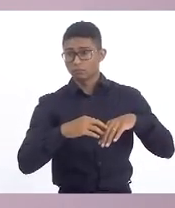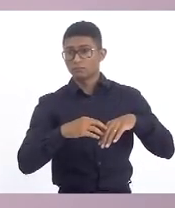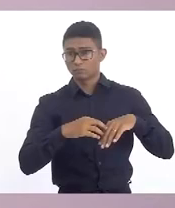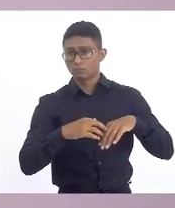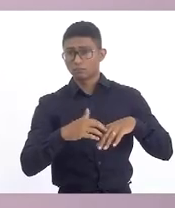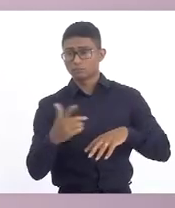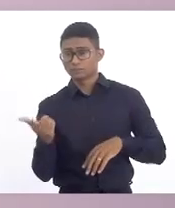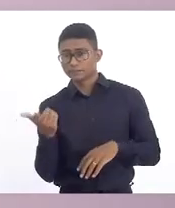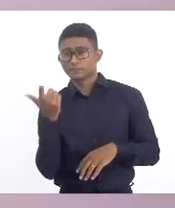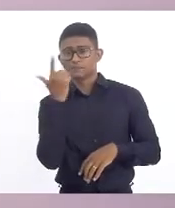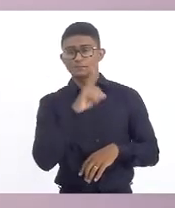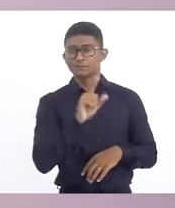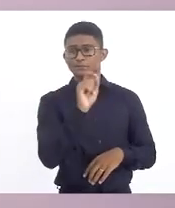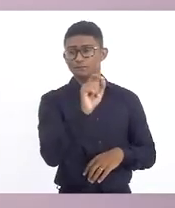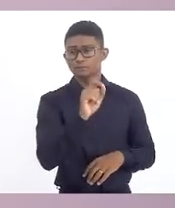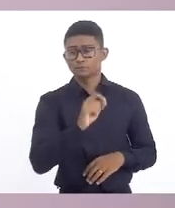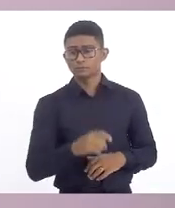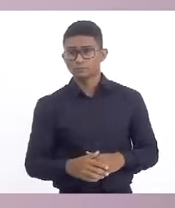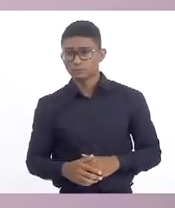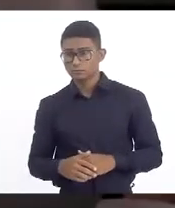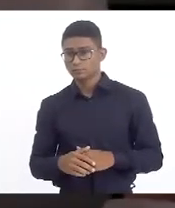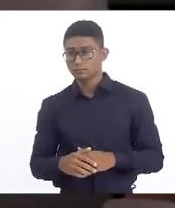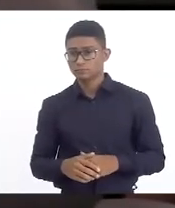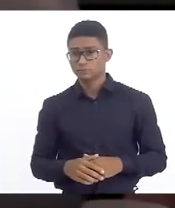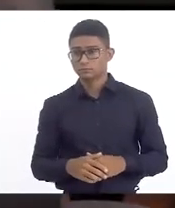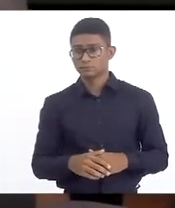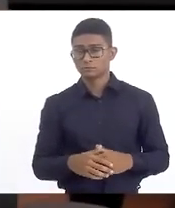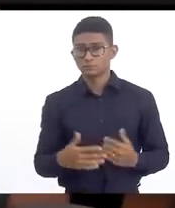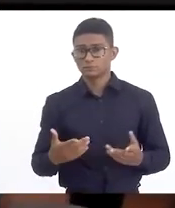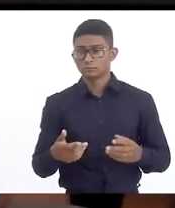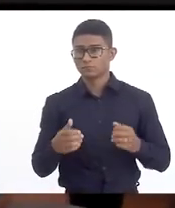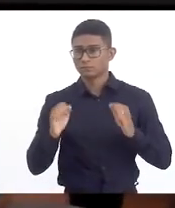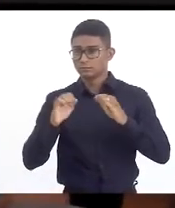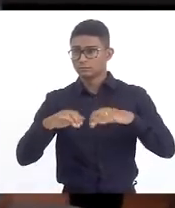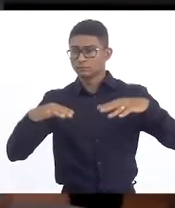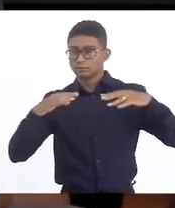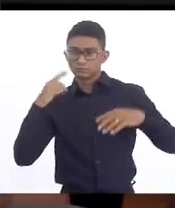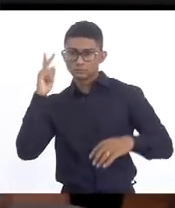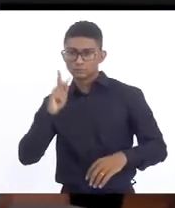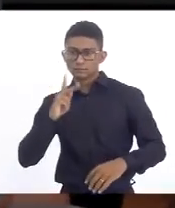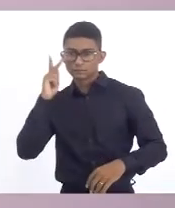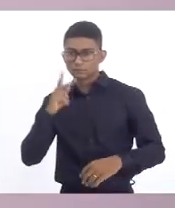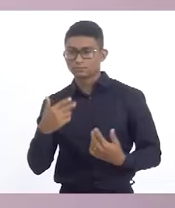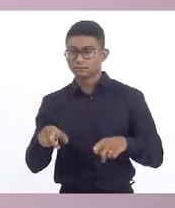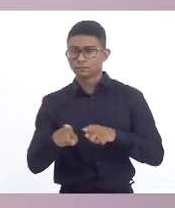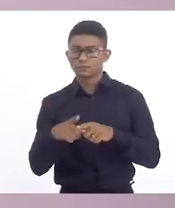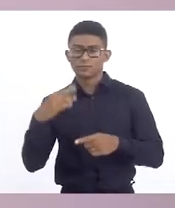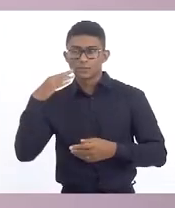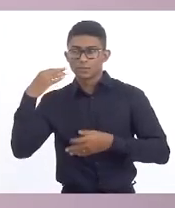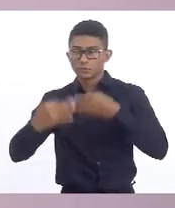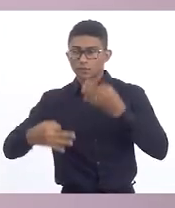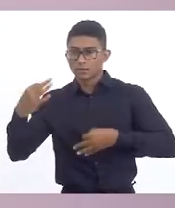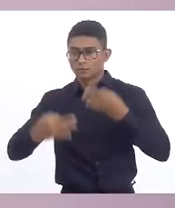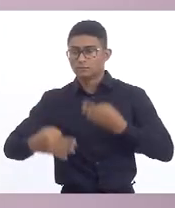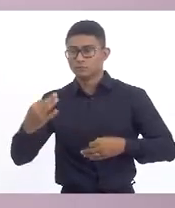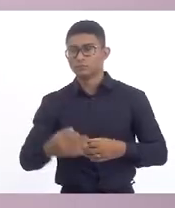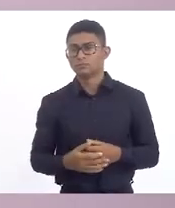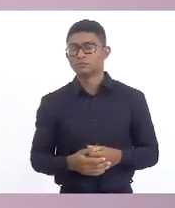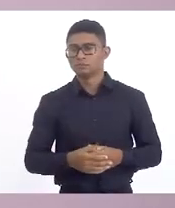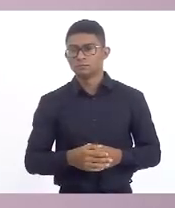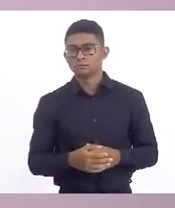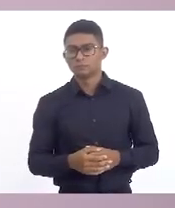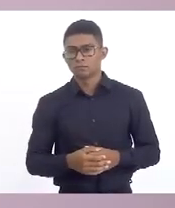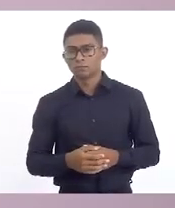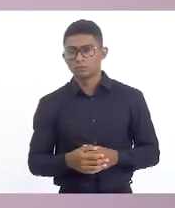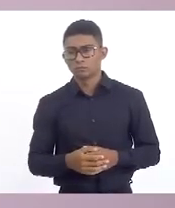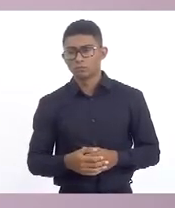conseguimos, junto à Câmara de Vereadores, na época que eu era vereadora, e mais o Tribunal de Justiça, e mais outros atores